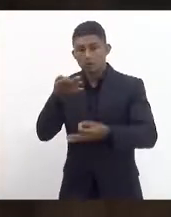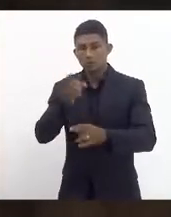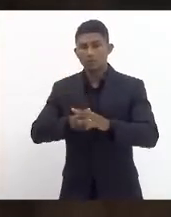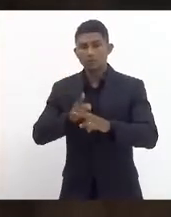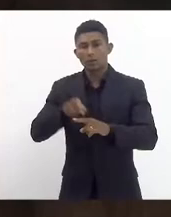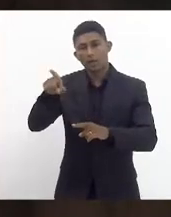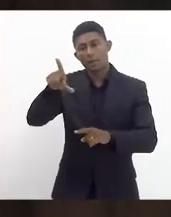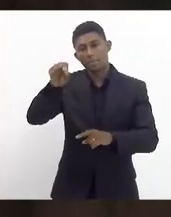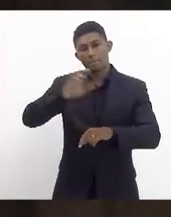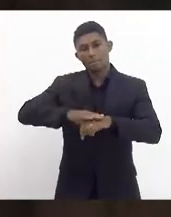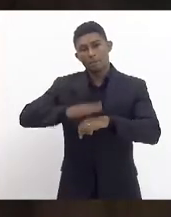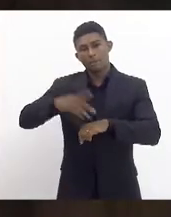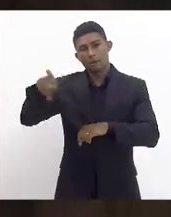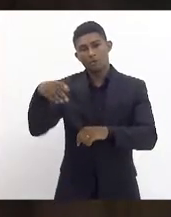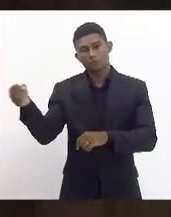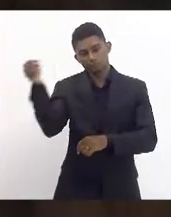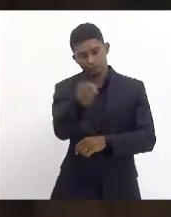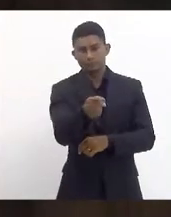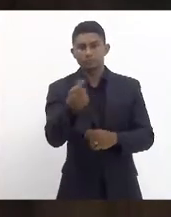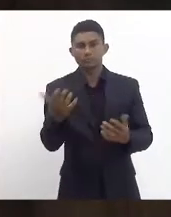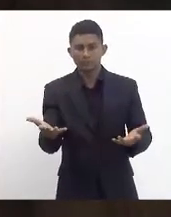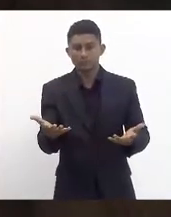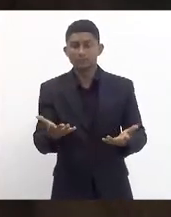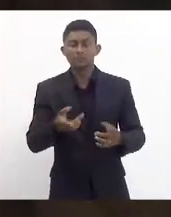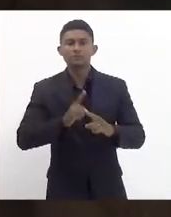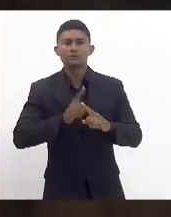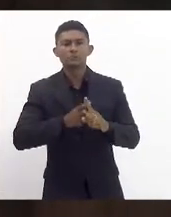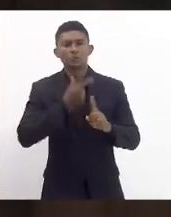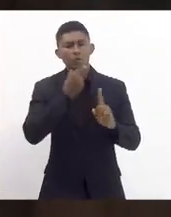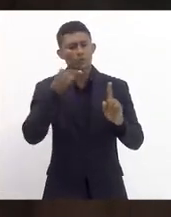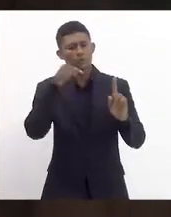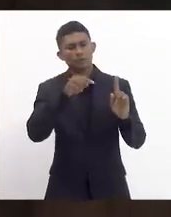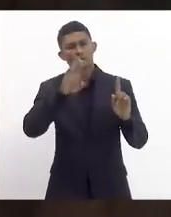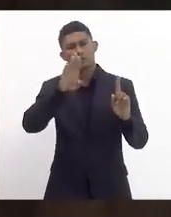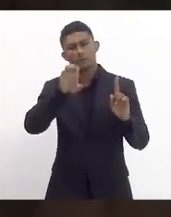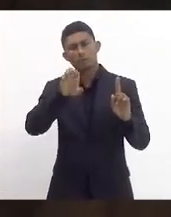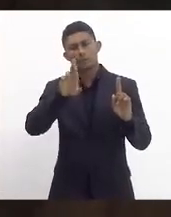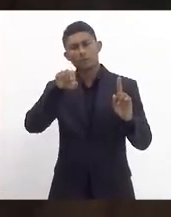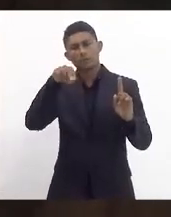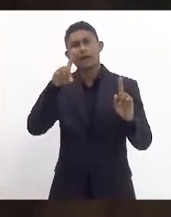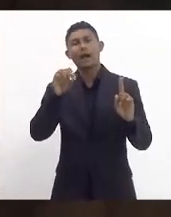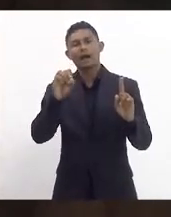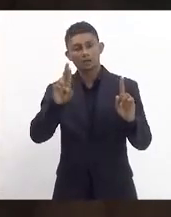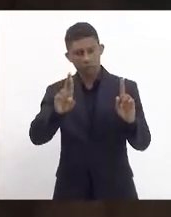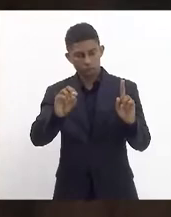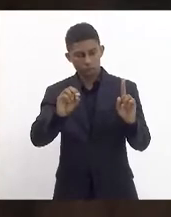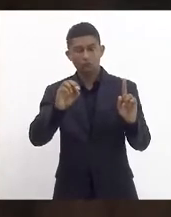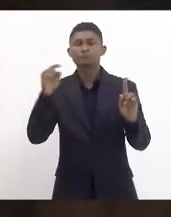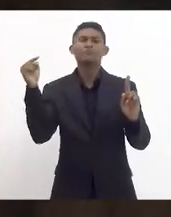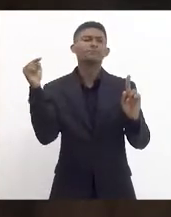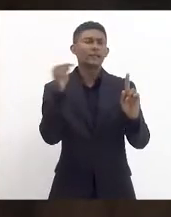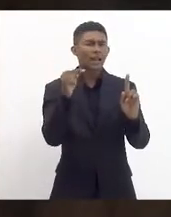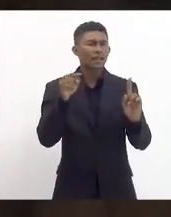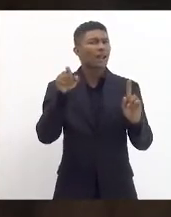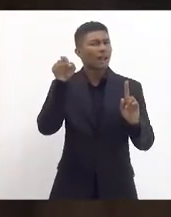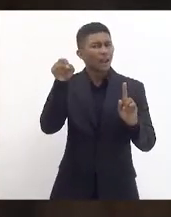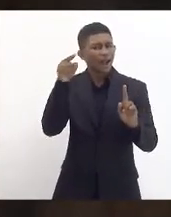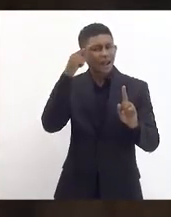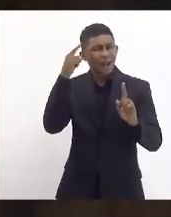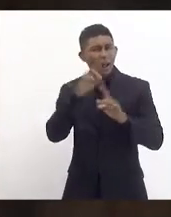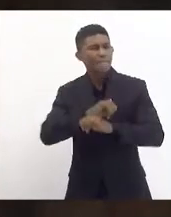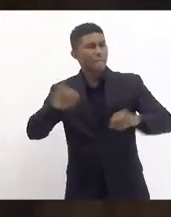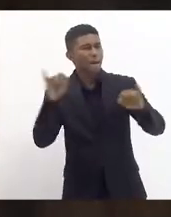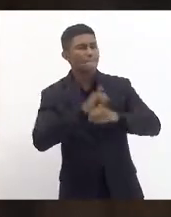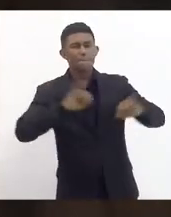do seu agenciamento político. Afinal, Bernardo Santoro foi cabo eleitoral da campanha que elegeu Witzel